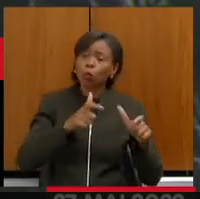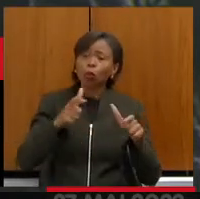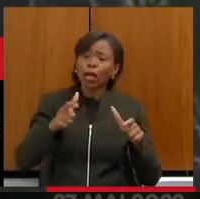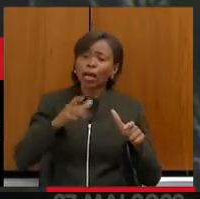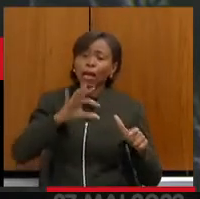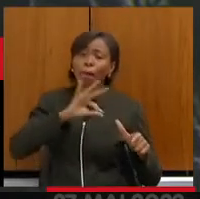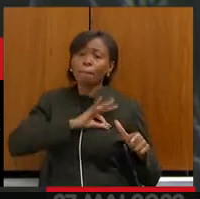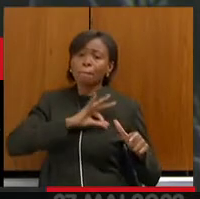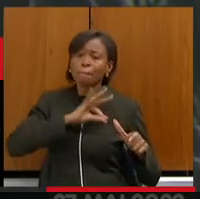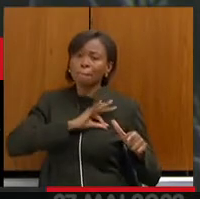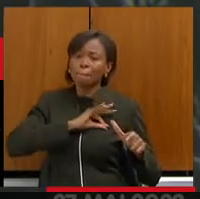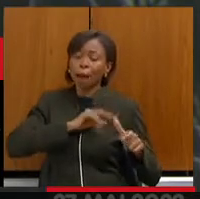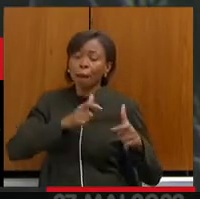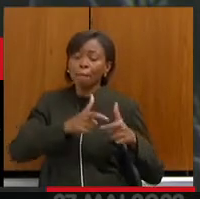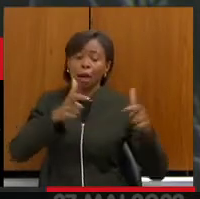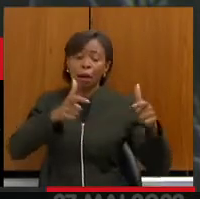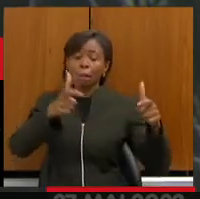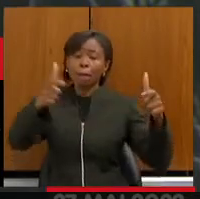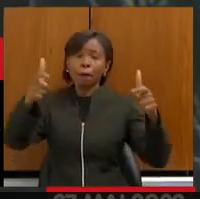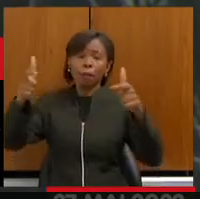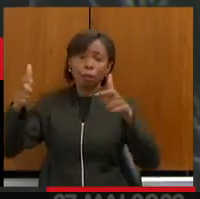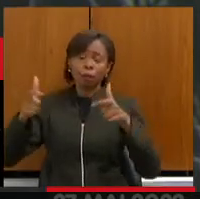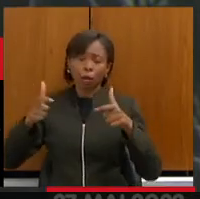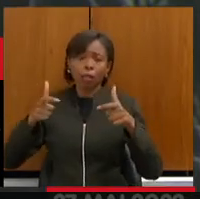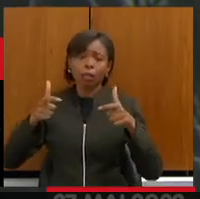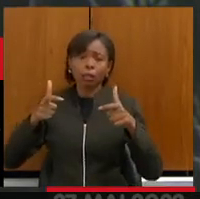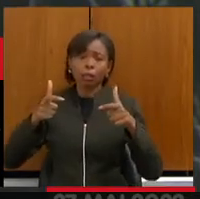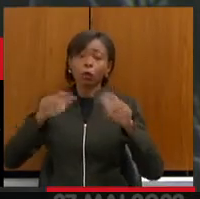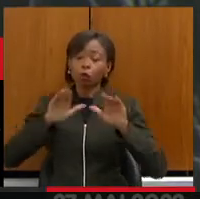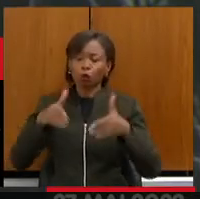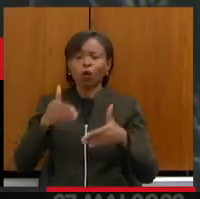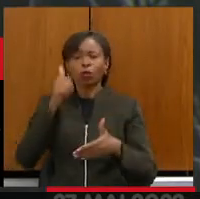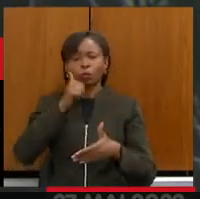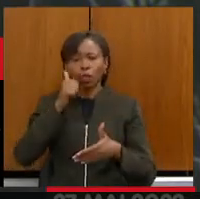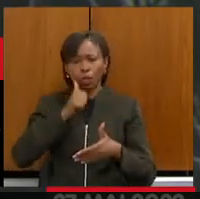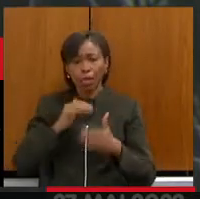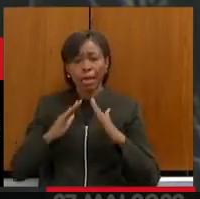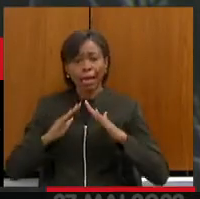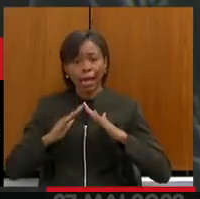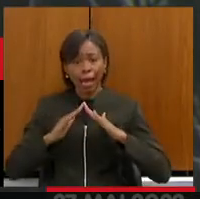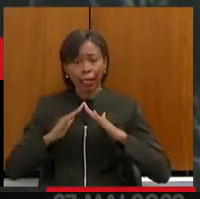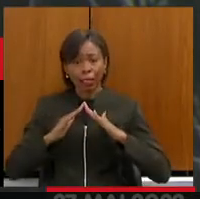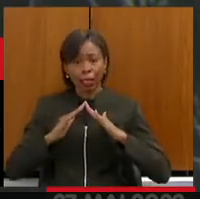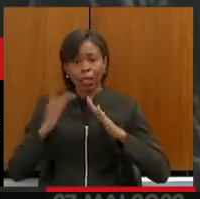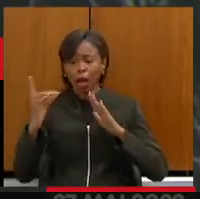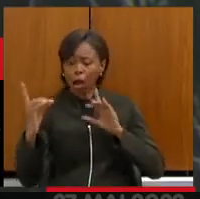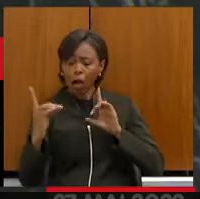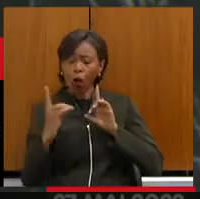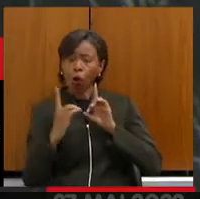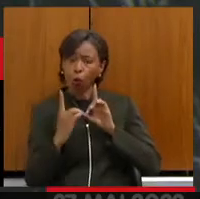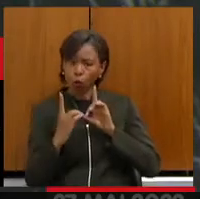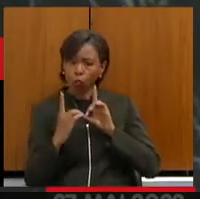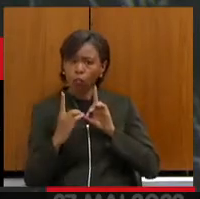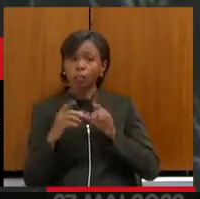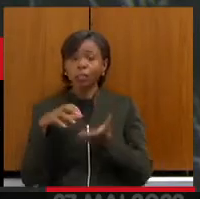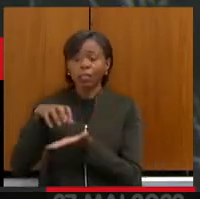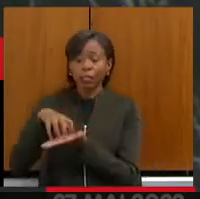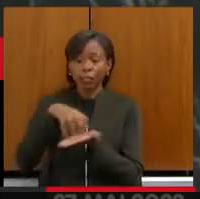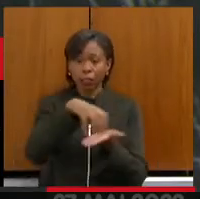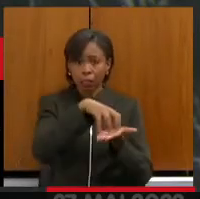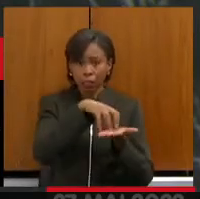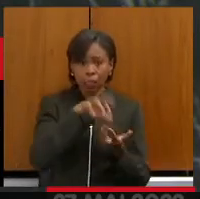à Mulher das casas de acolhimento e de centro de referência especialmente em cidades do interior do Estado